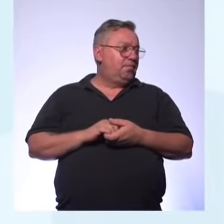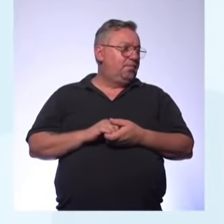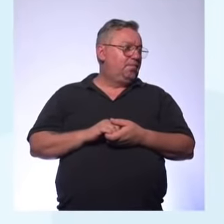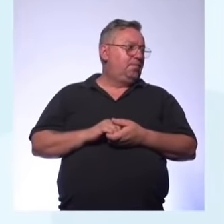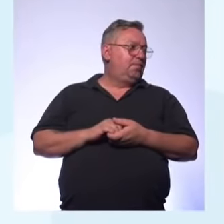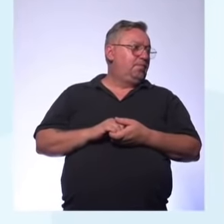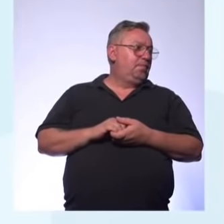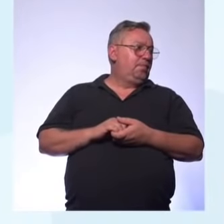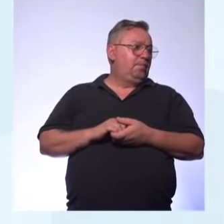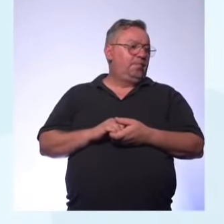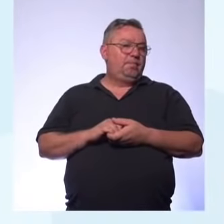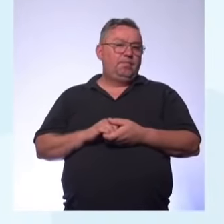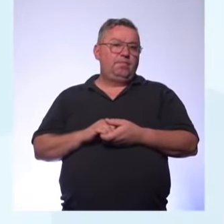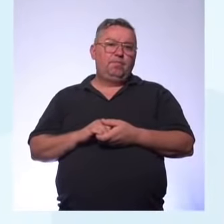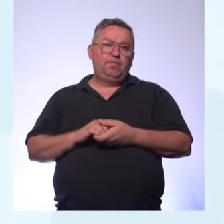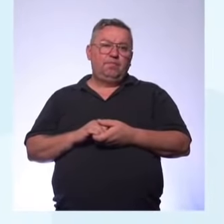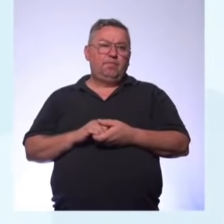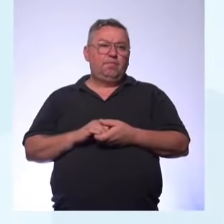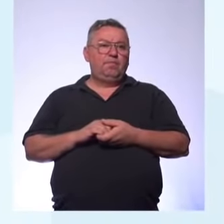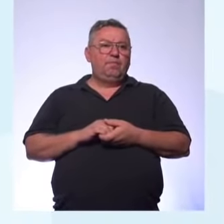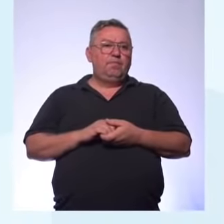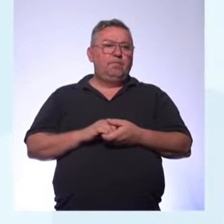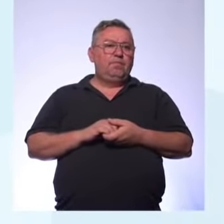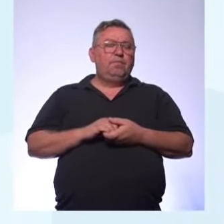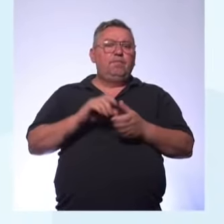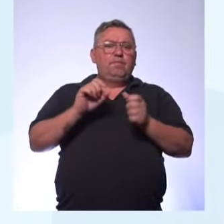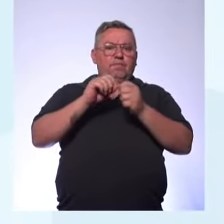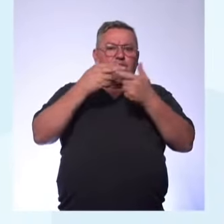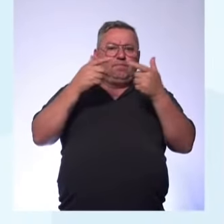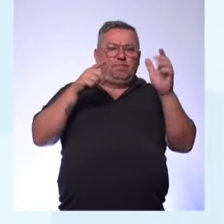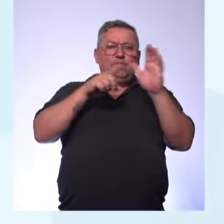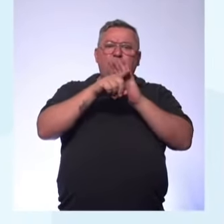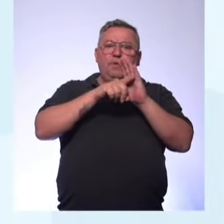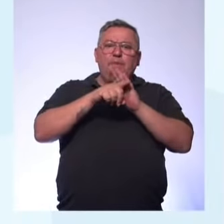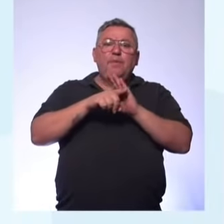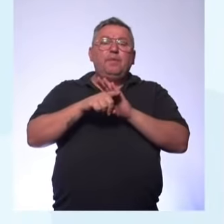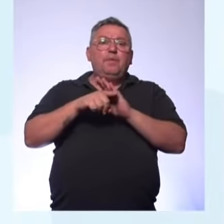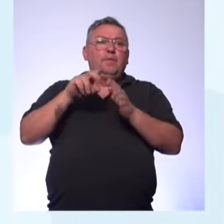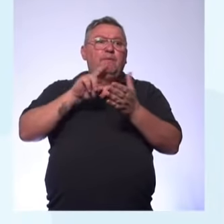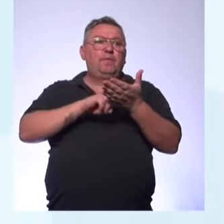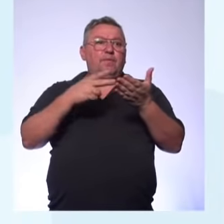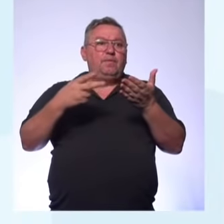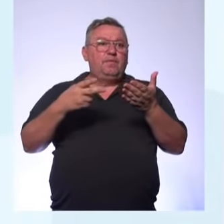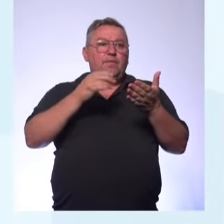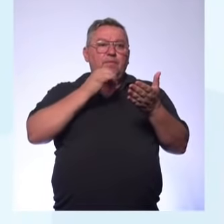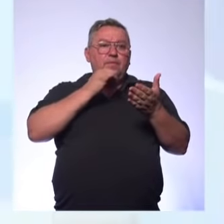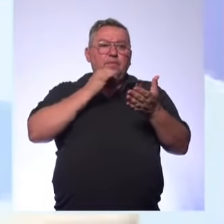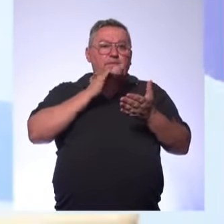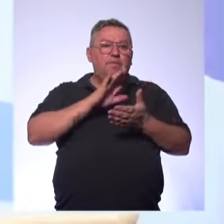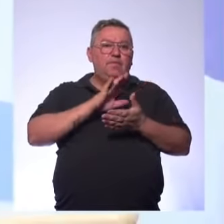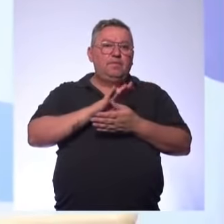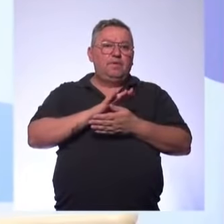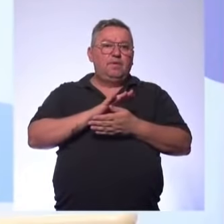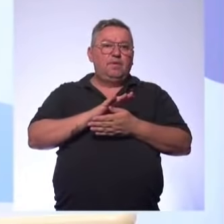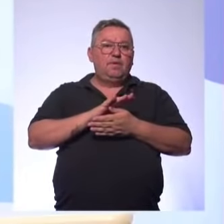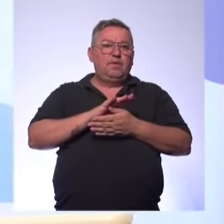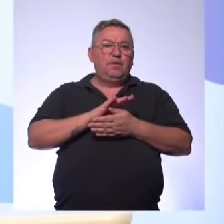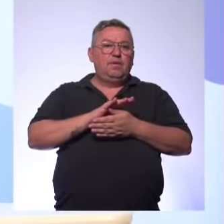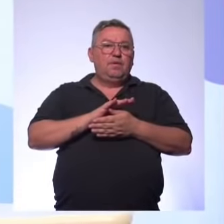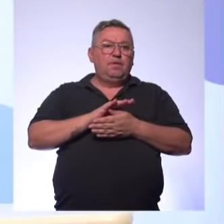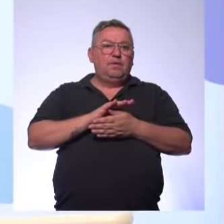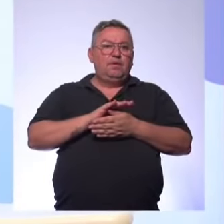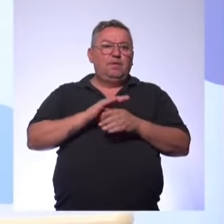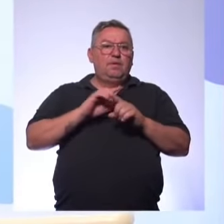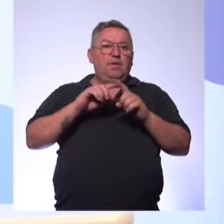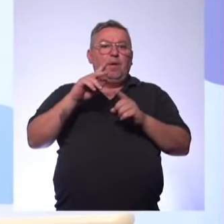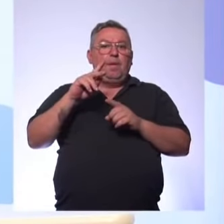water? Podemos. No, we can't. Oh, sorry. Antônio, deixa eu só fazer uma coisa. Eu traduzi errado stilt house aí. A tradução de stilt house é